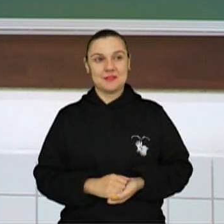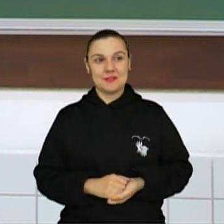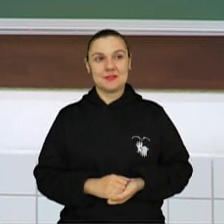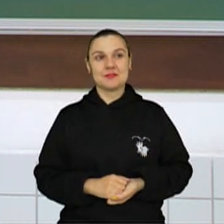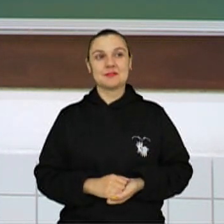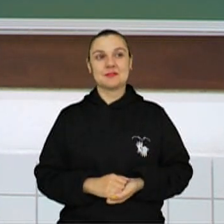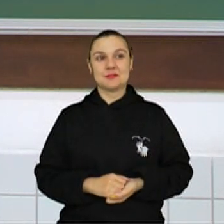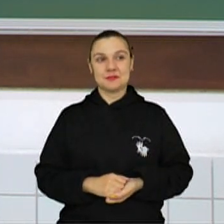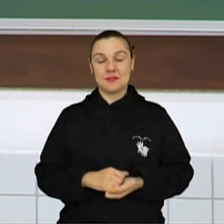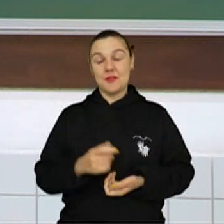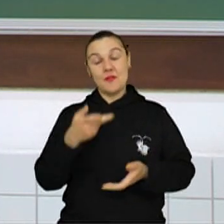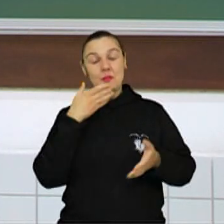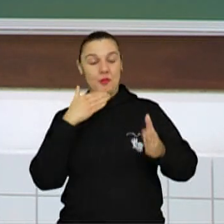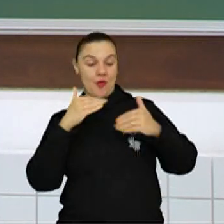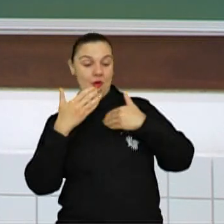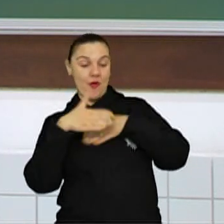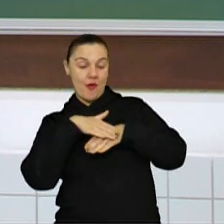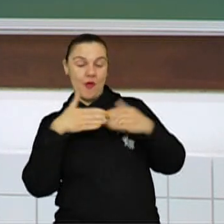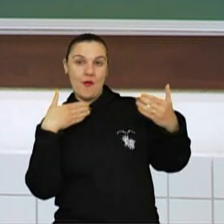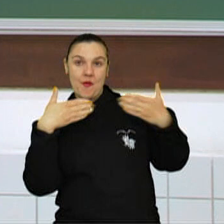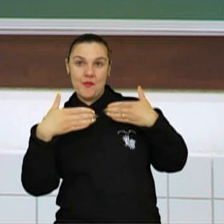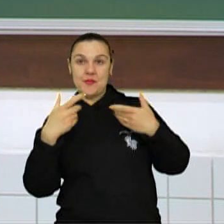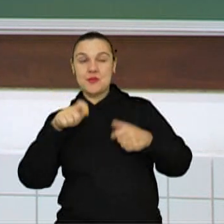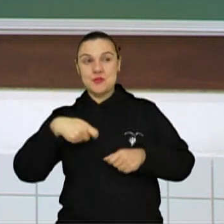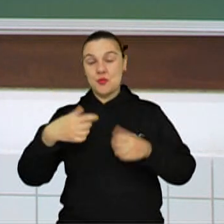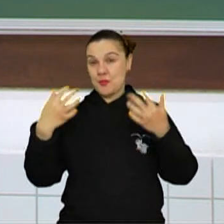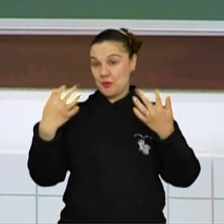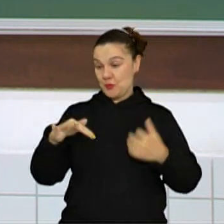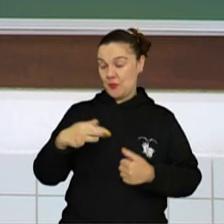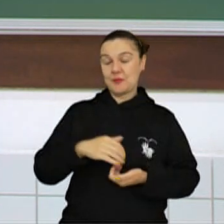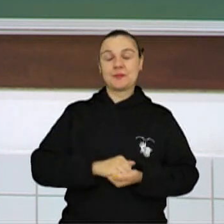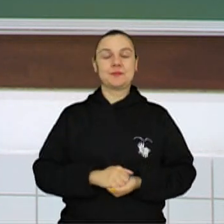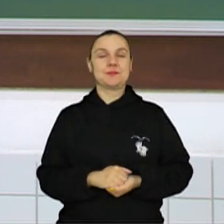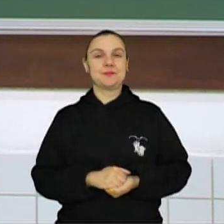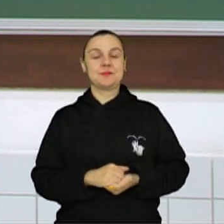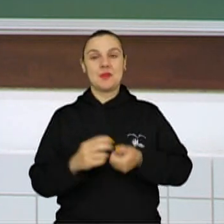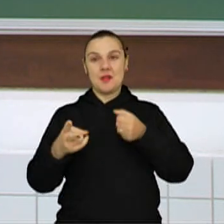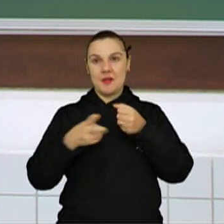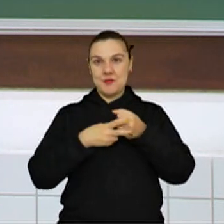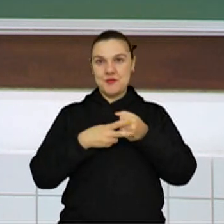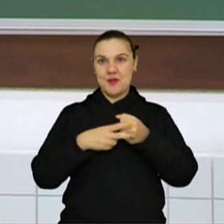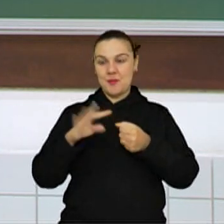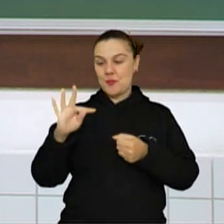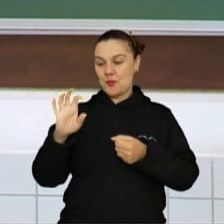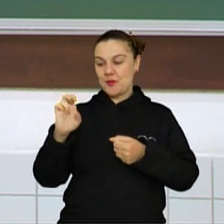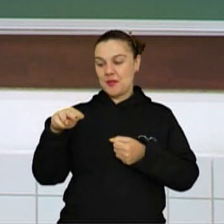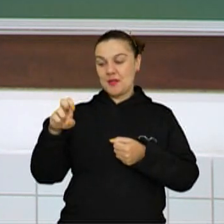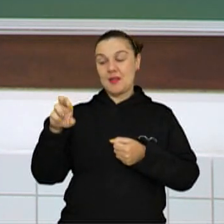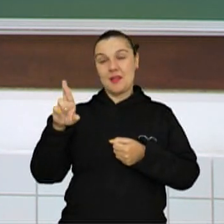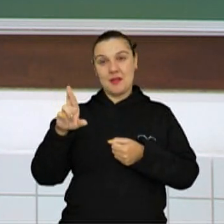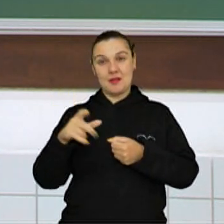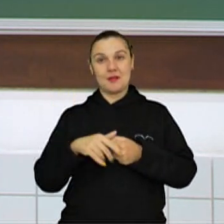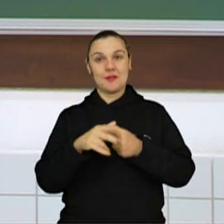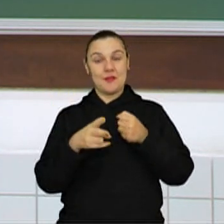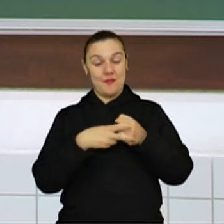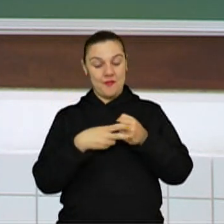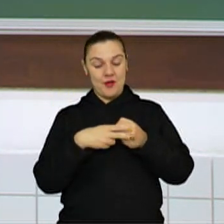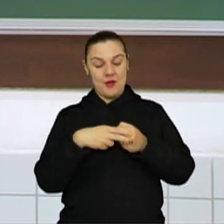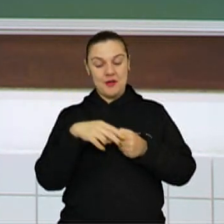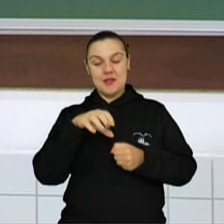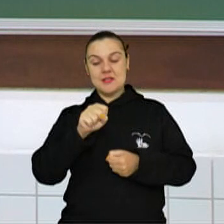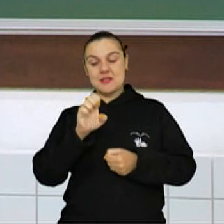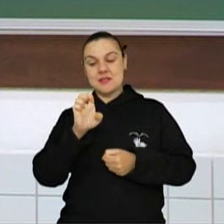um diálogo relacionados a dolor, trabajamos aí os verbos tener fiebre, el